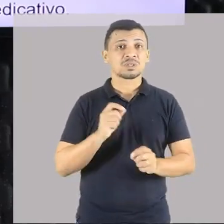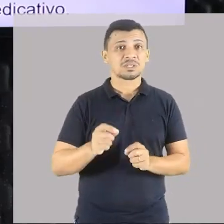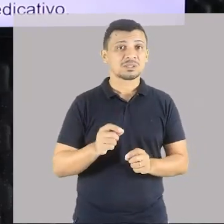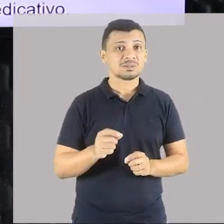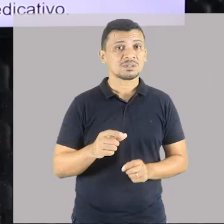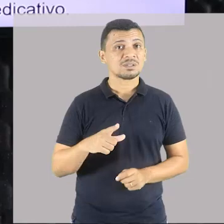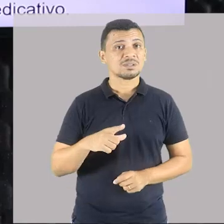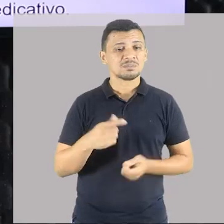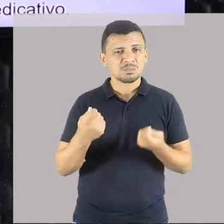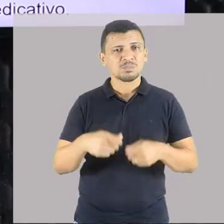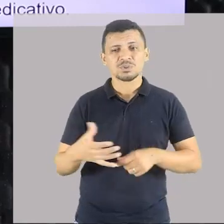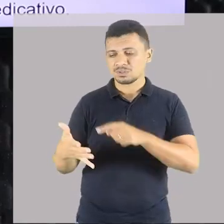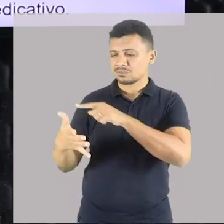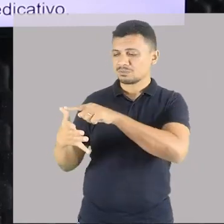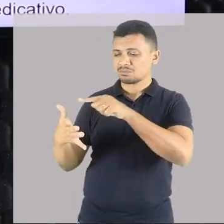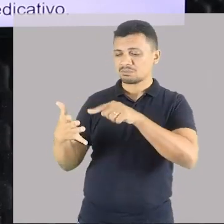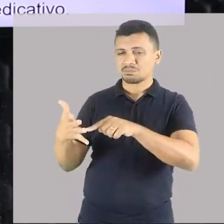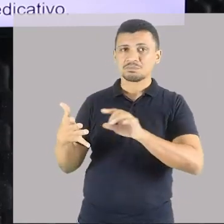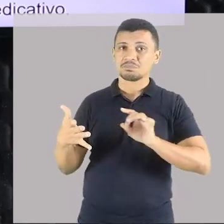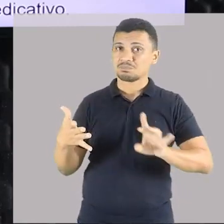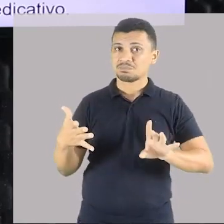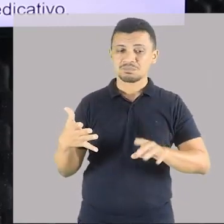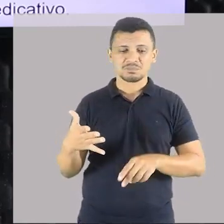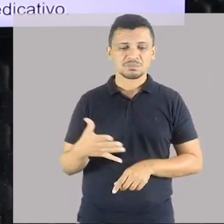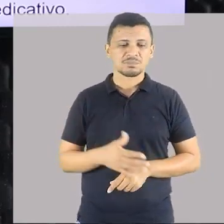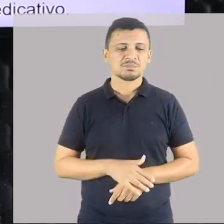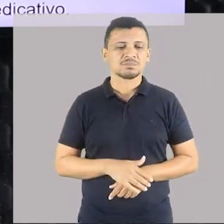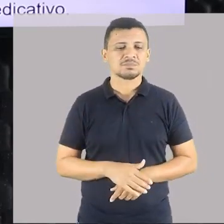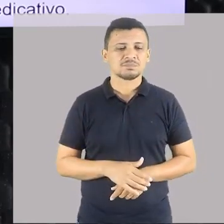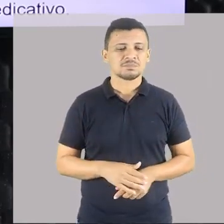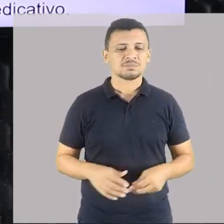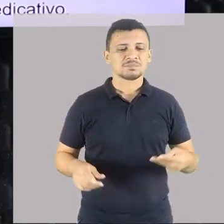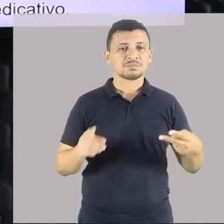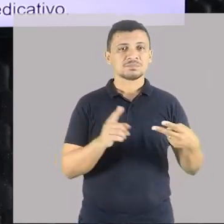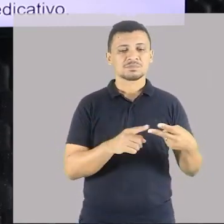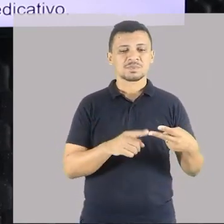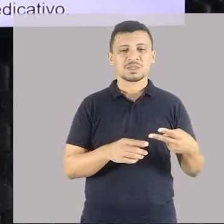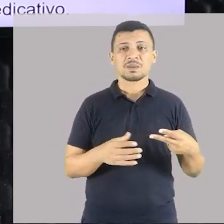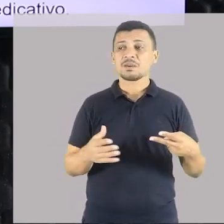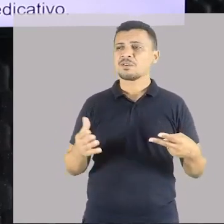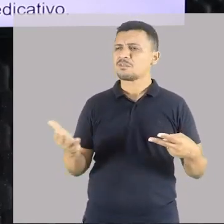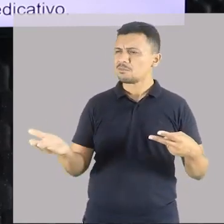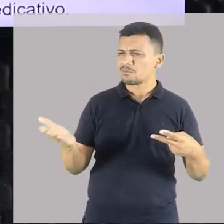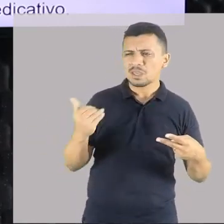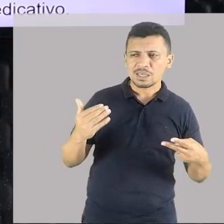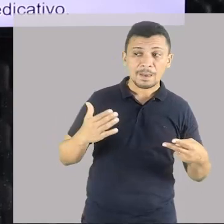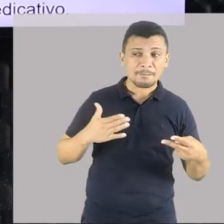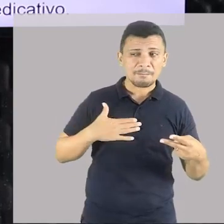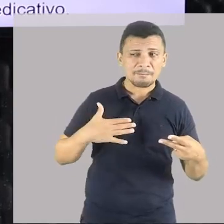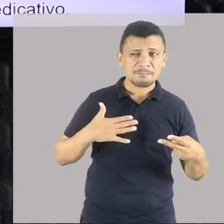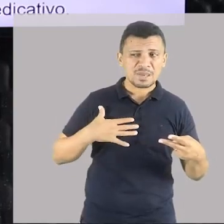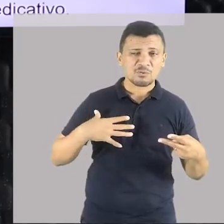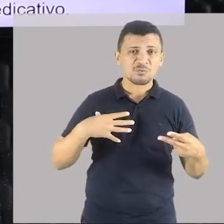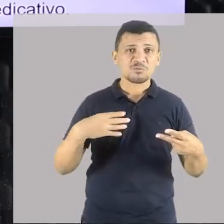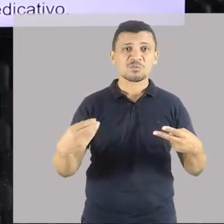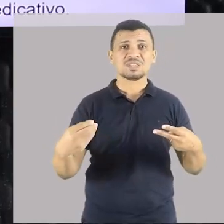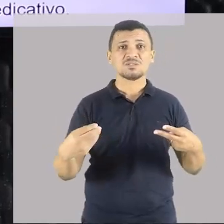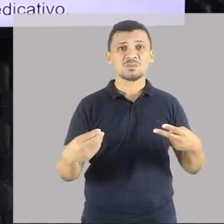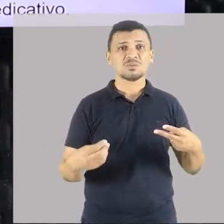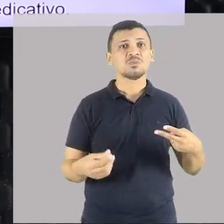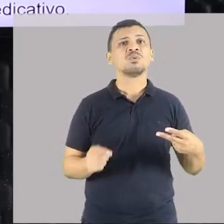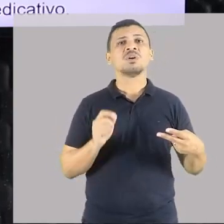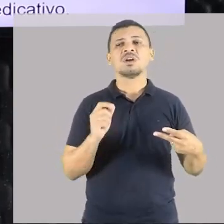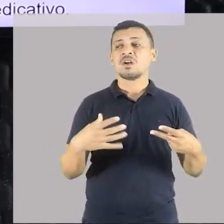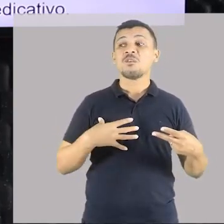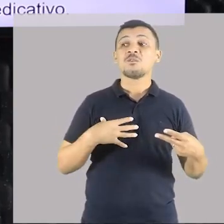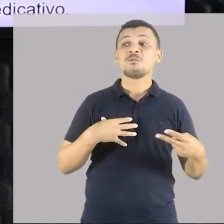duas opções possíveis. Aí vamos lá, na sequência, ele diz assim, venha meu filho. Esse termo meu filho